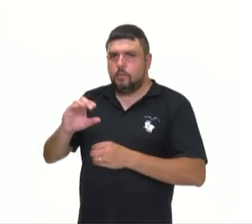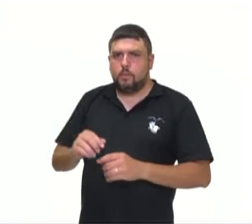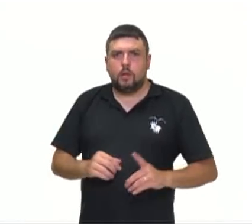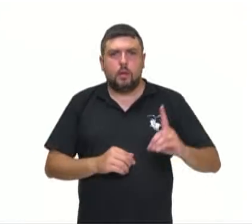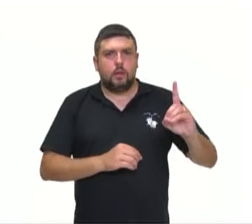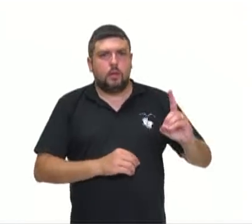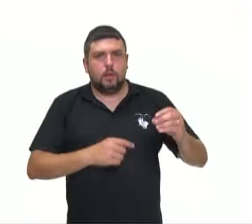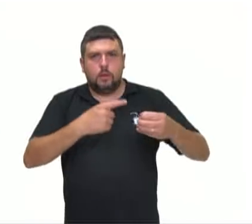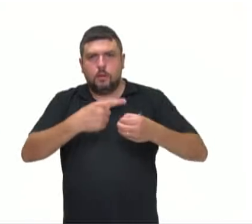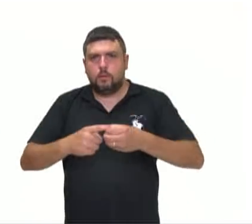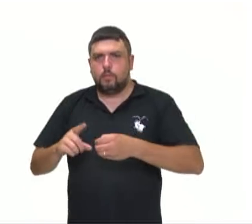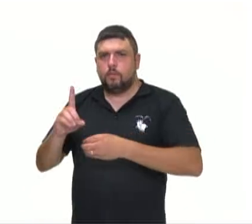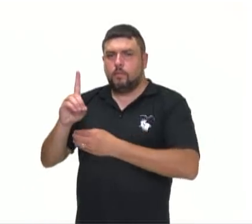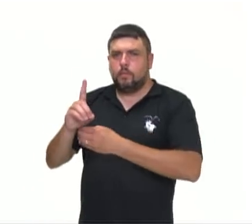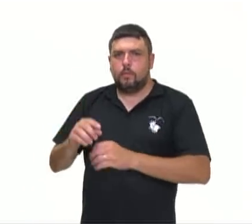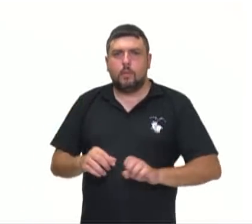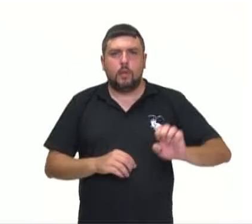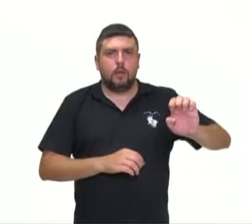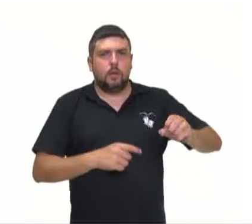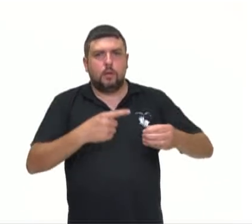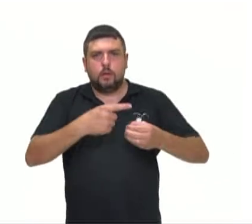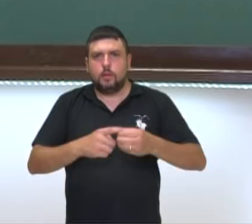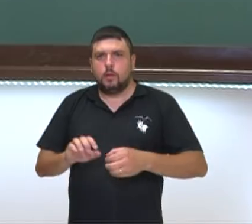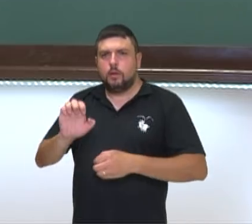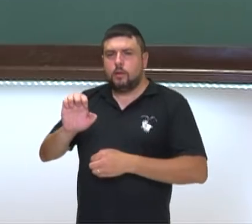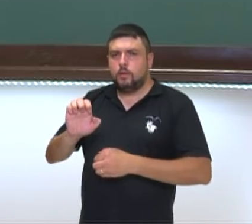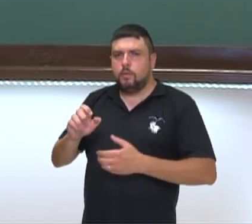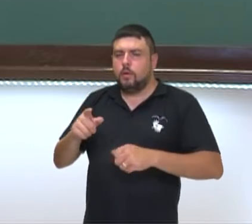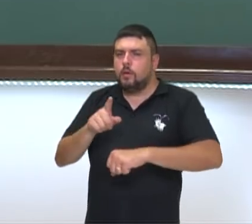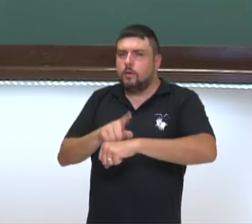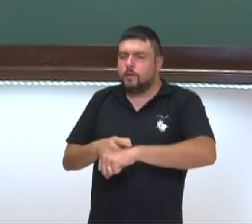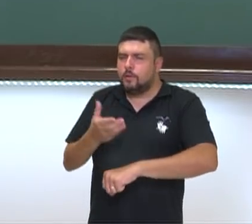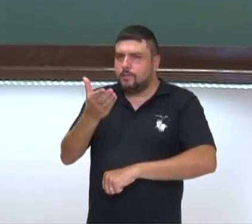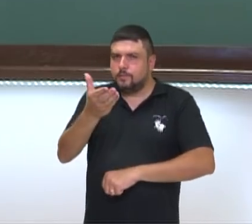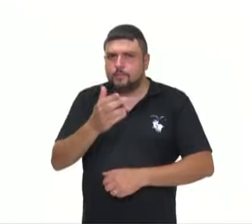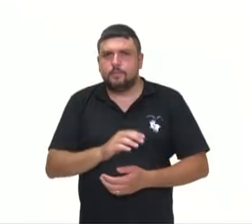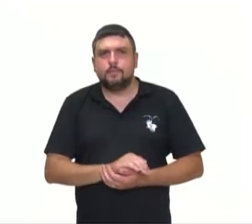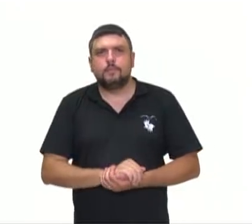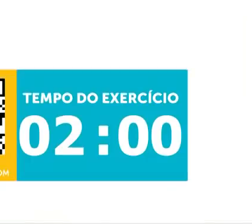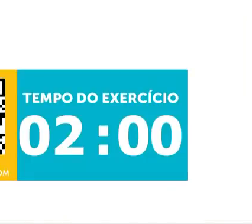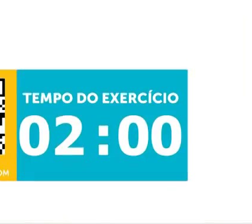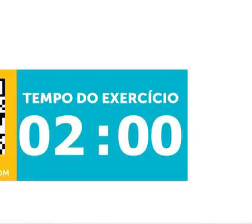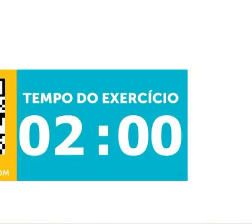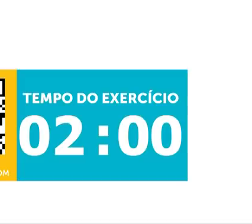da cidade D e a letra E, da cidade E. Tempo para vocês.